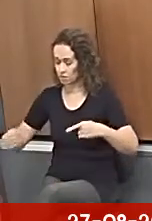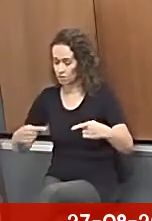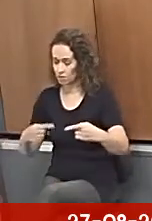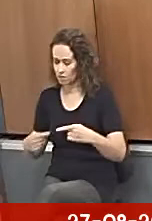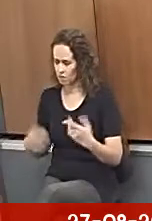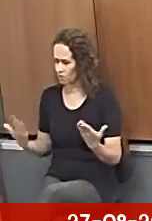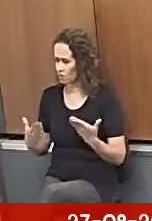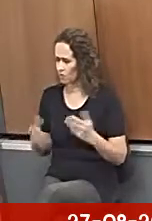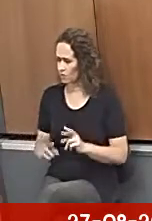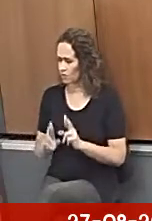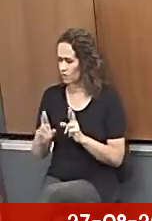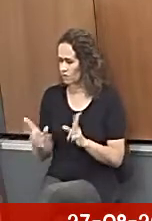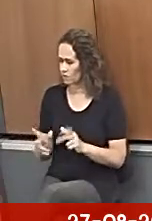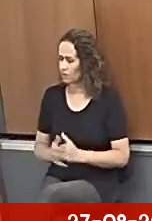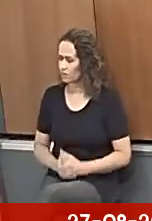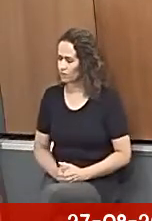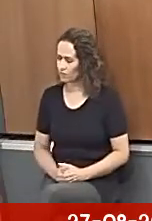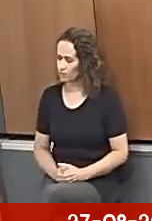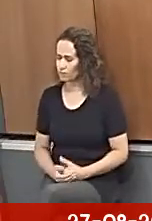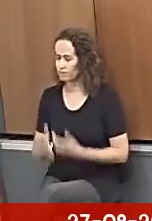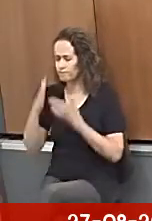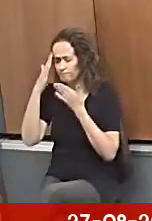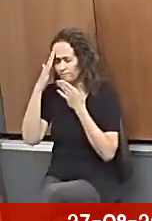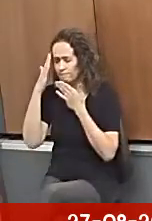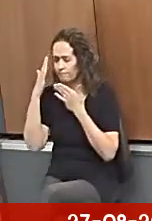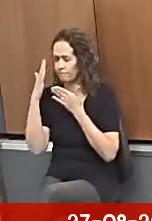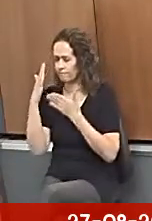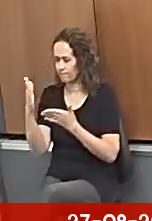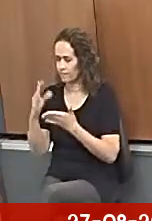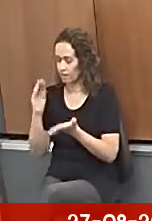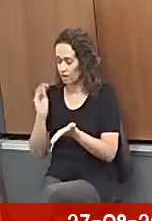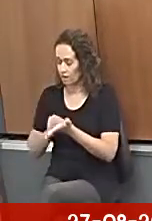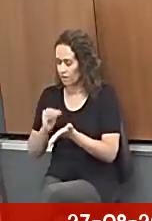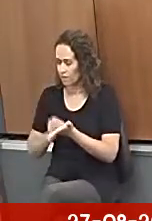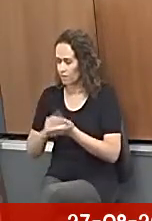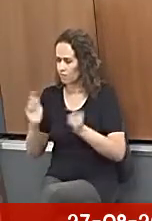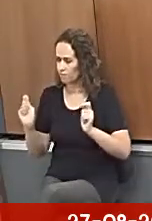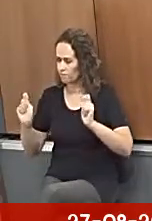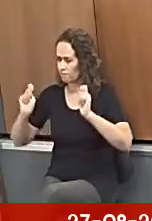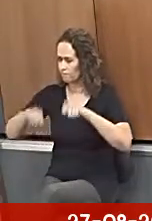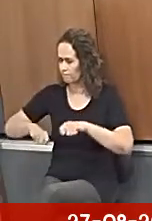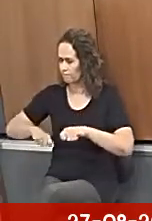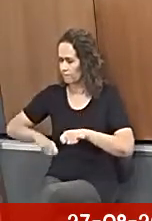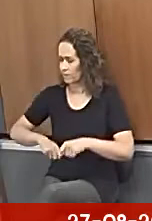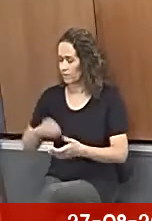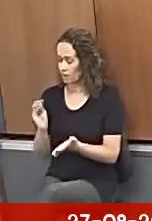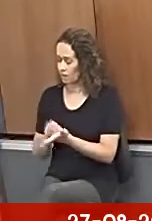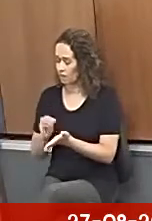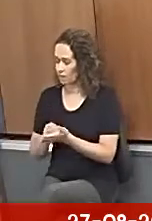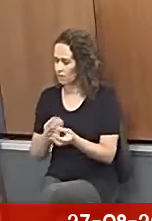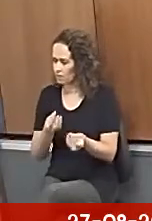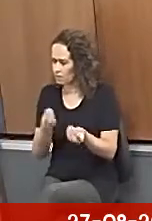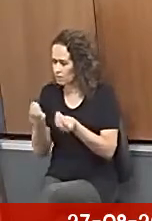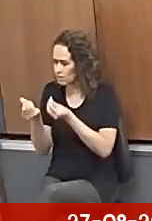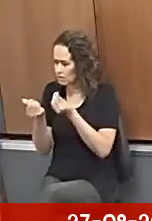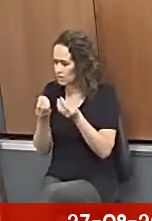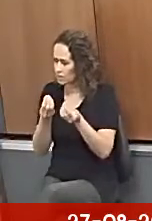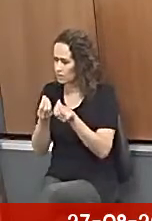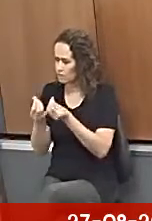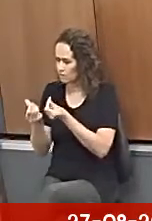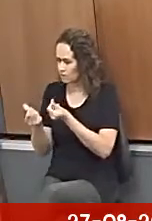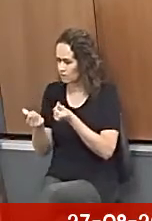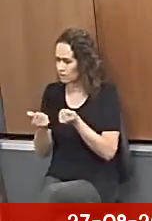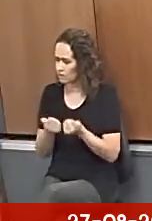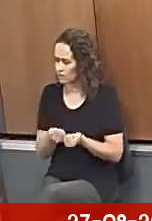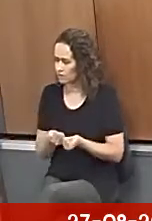graças à falta de competência ea falta de sensibilidade e de decência